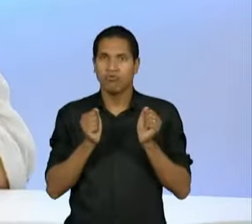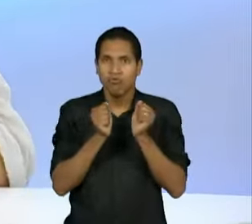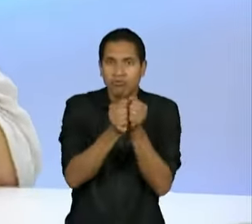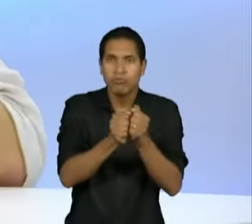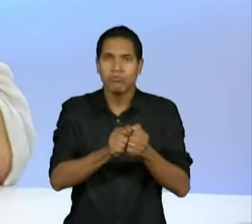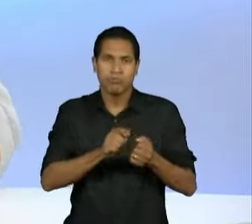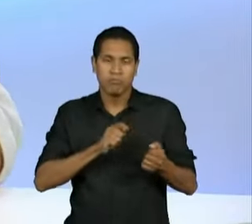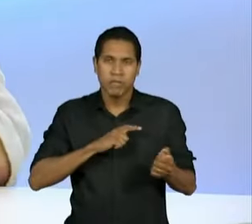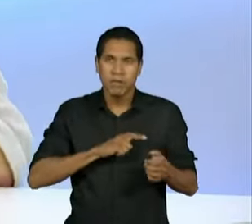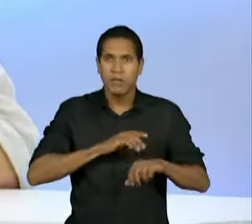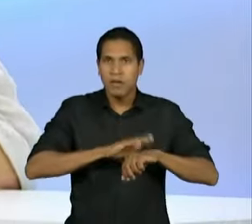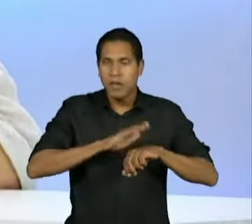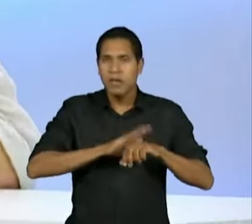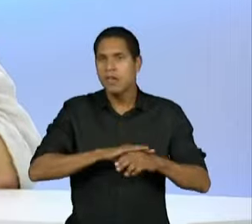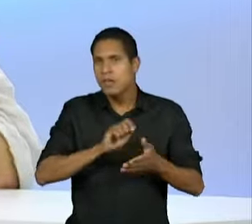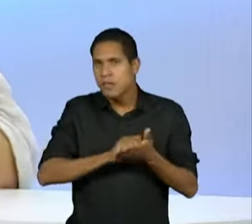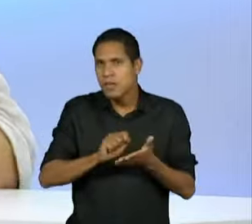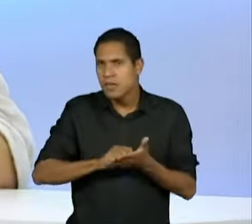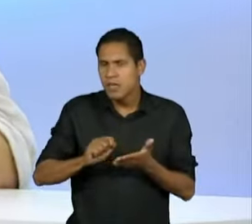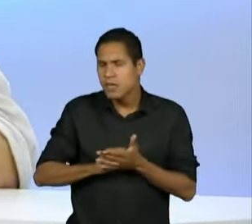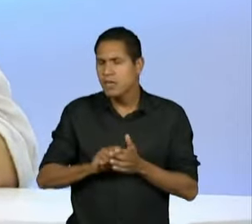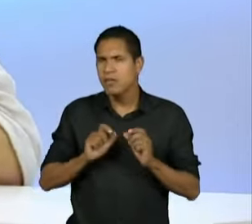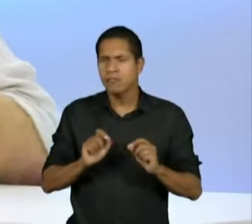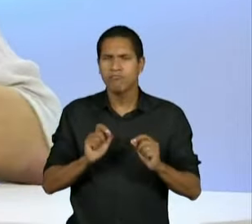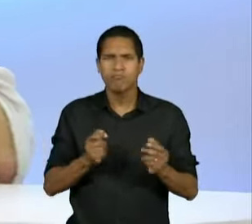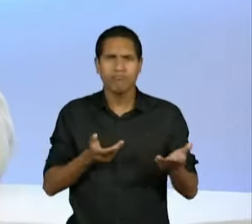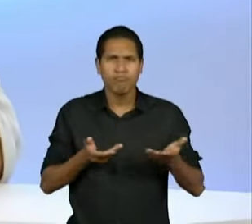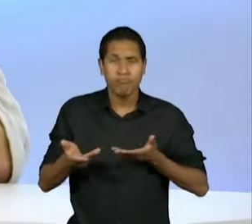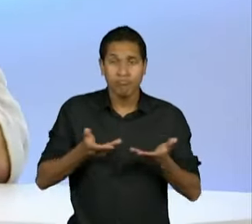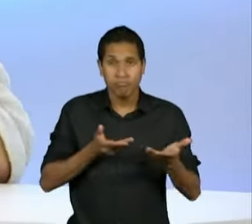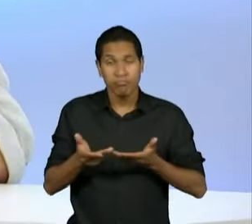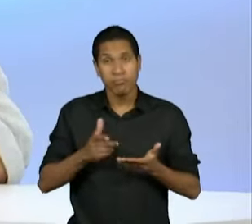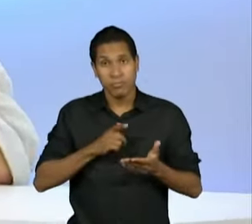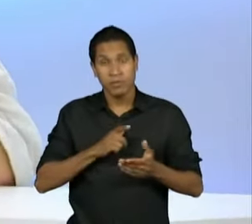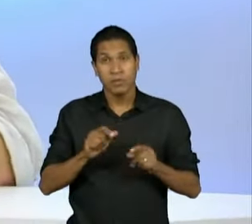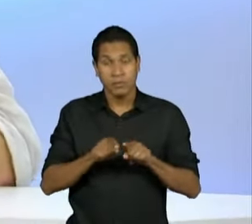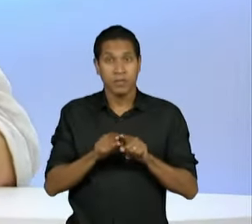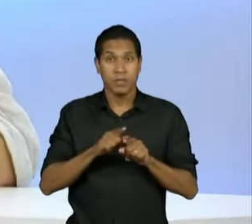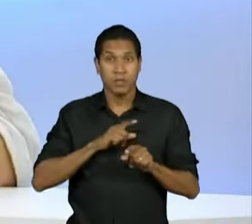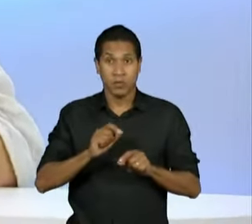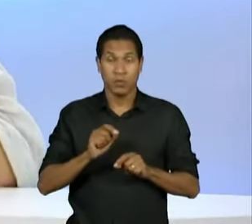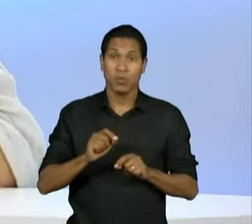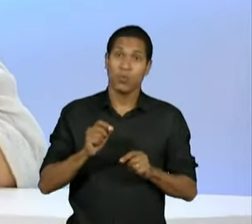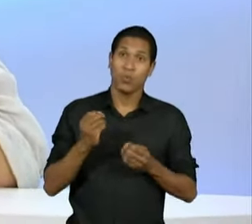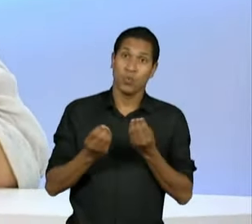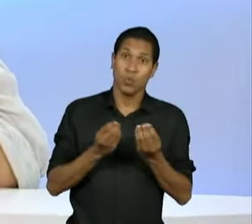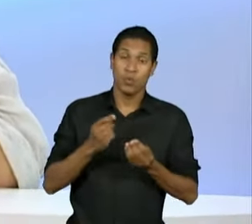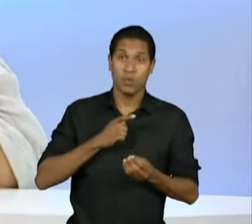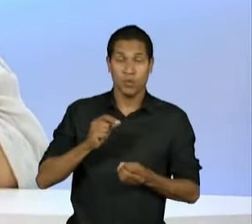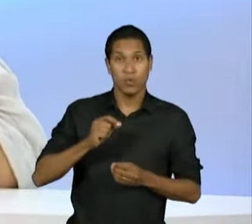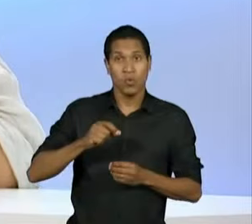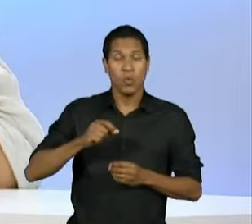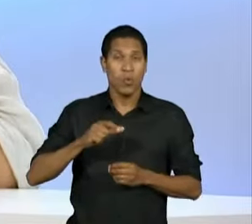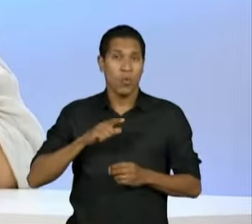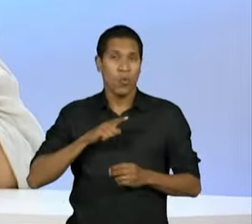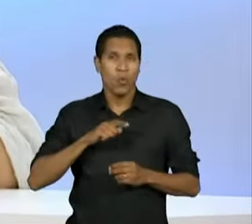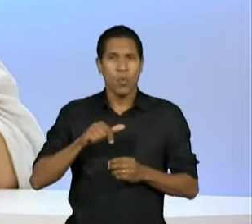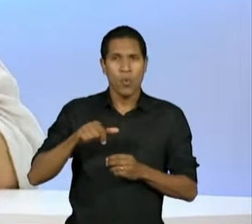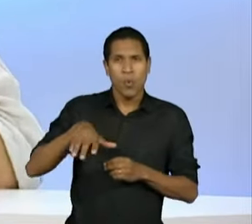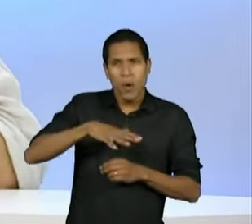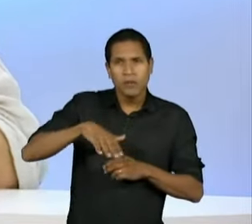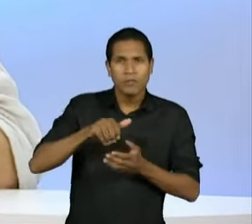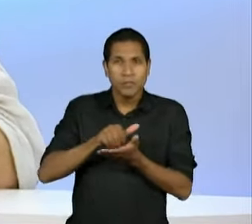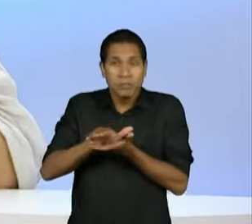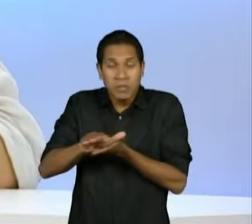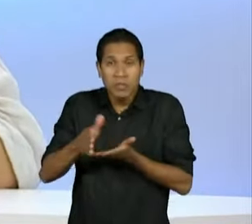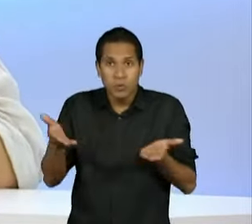ela, e isso deu origem ao, essa relação deu origem ao Quarto de Despejo, tal qual, como conhecemos hoje, e que depois